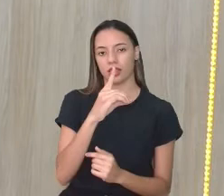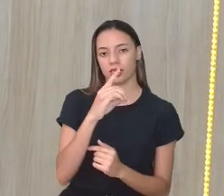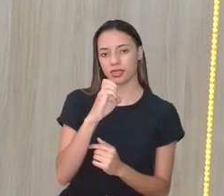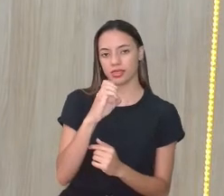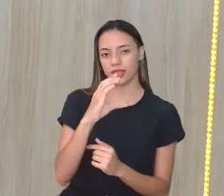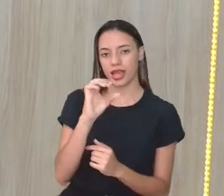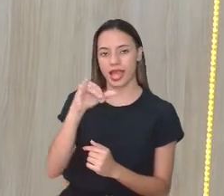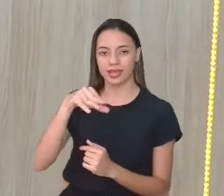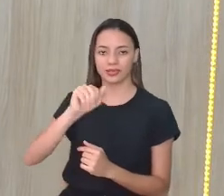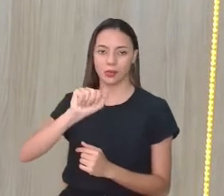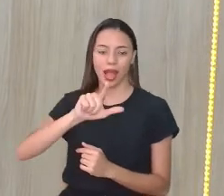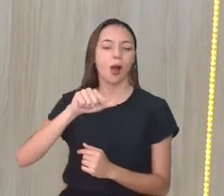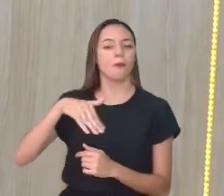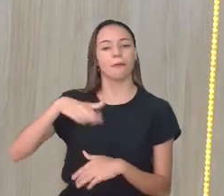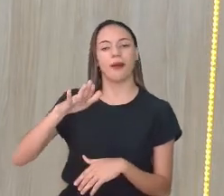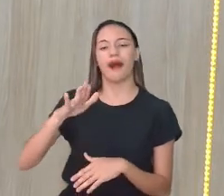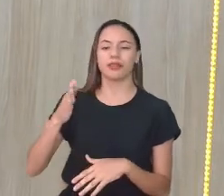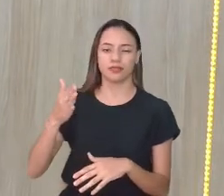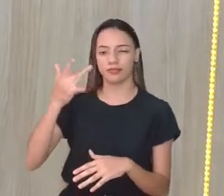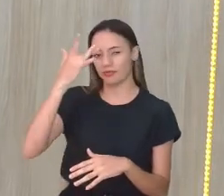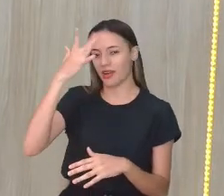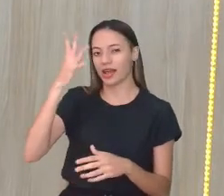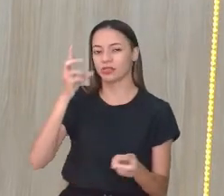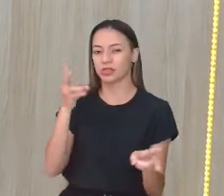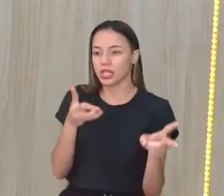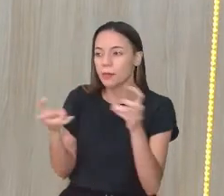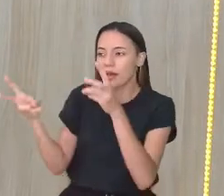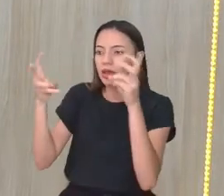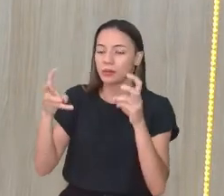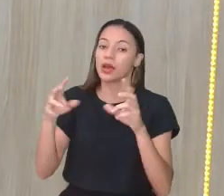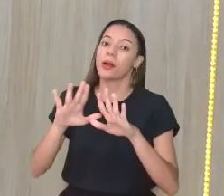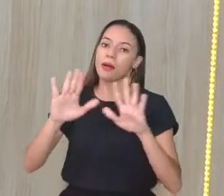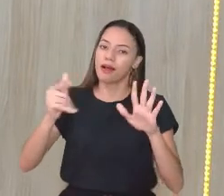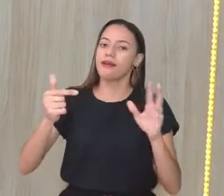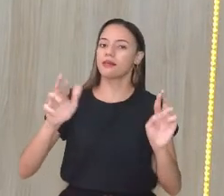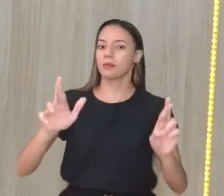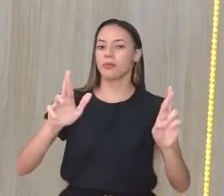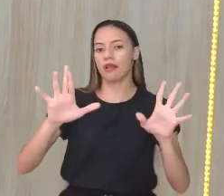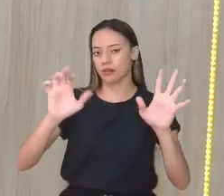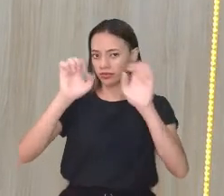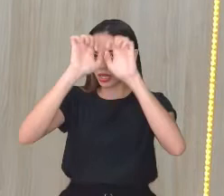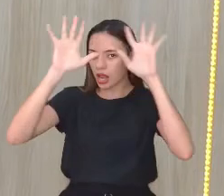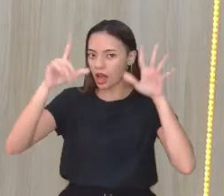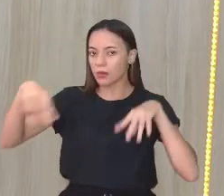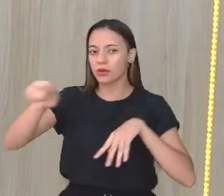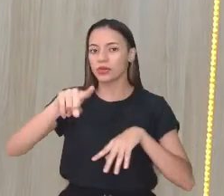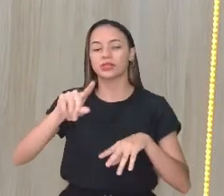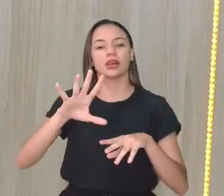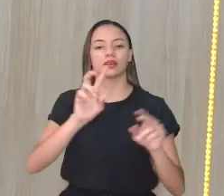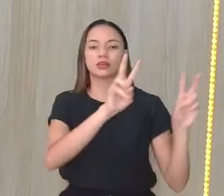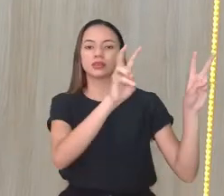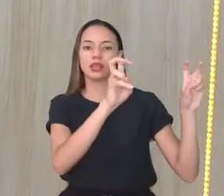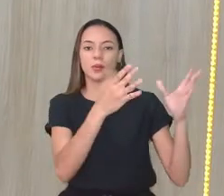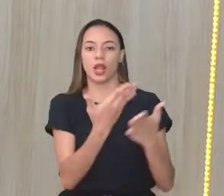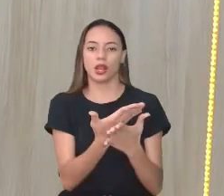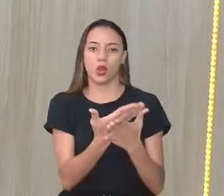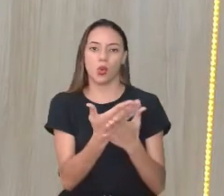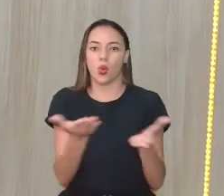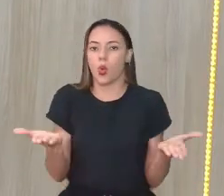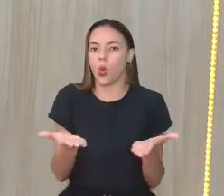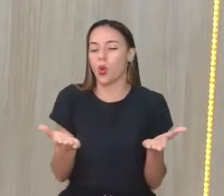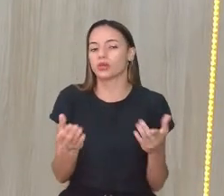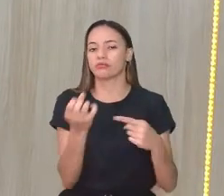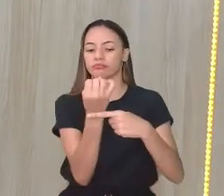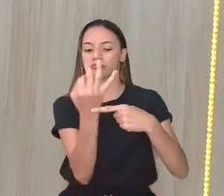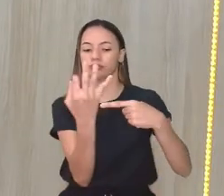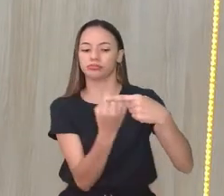certo? Mas espero que fique bem claro para vocês a ideia da aula de hoje, que a gente partir do que se tem de fração com a ideia